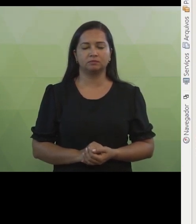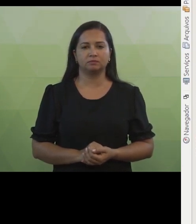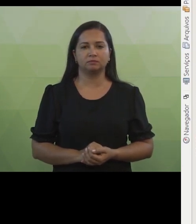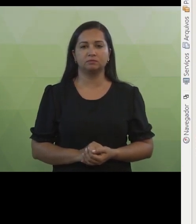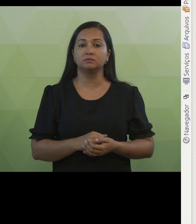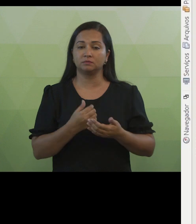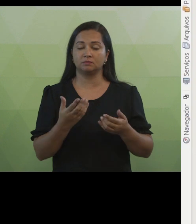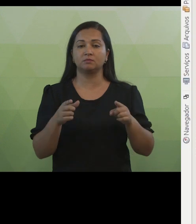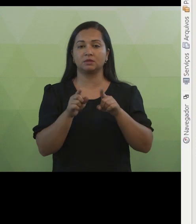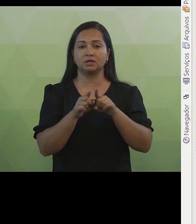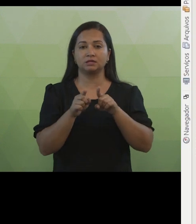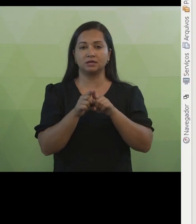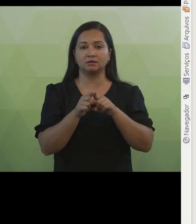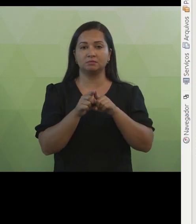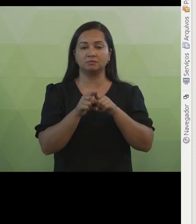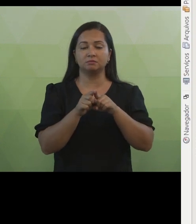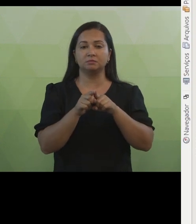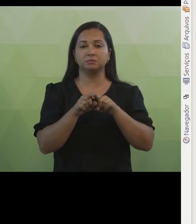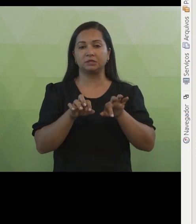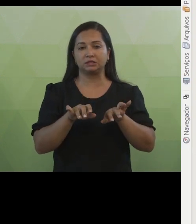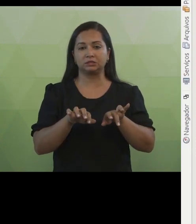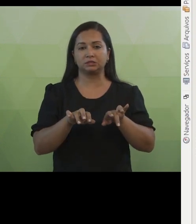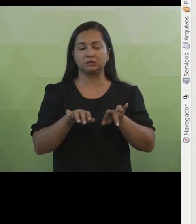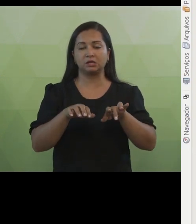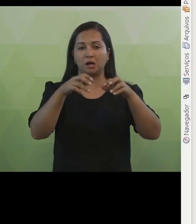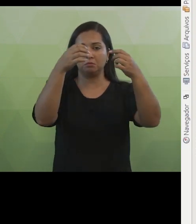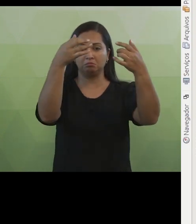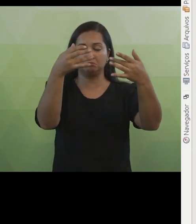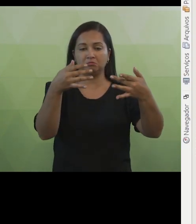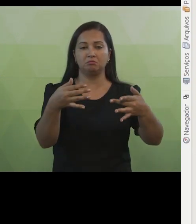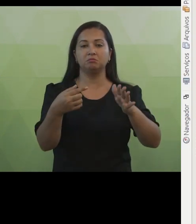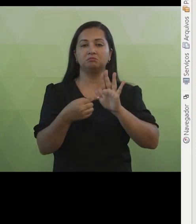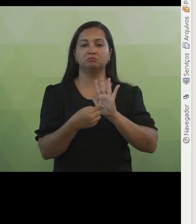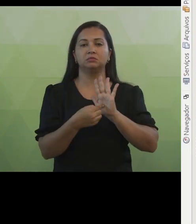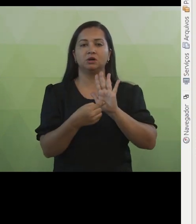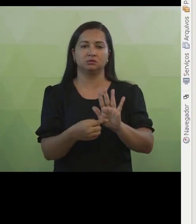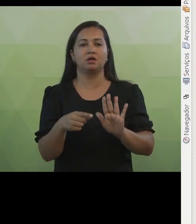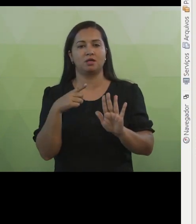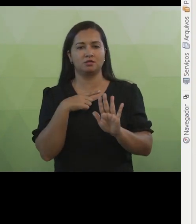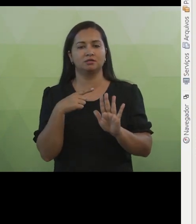E aqui eu vou colocar uma mensagem que ocorreu um erro